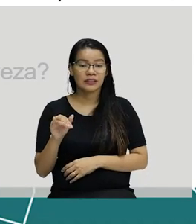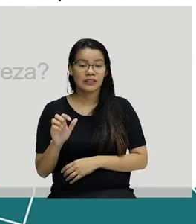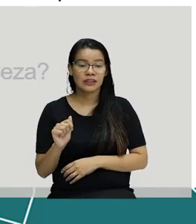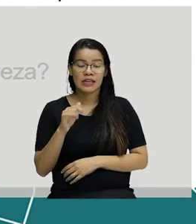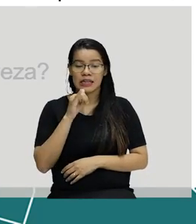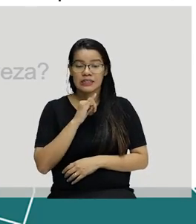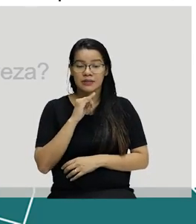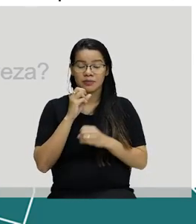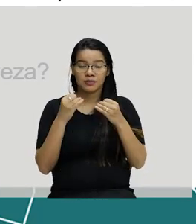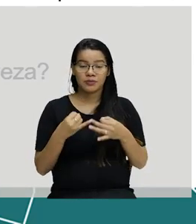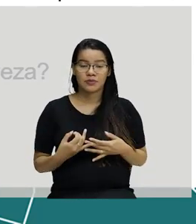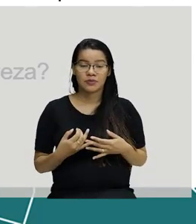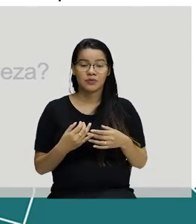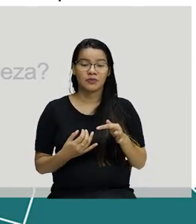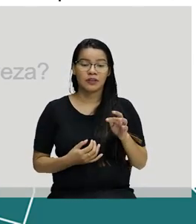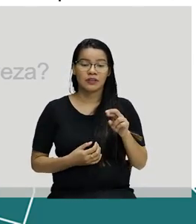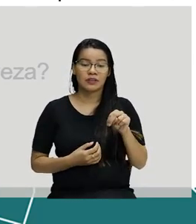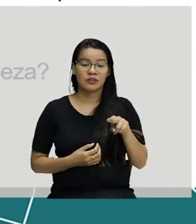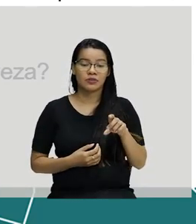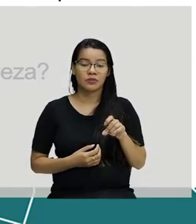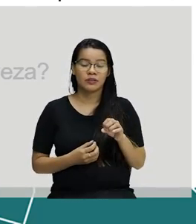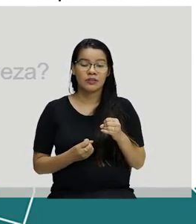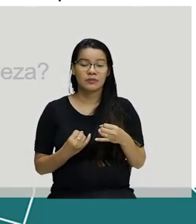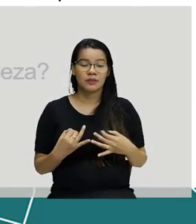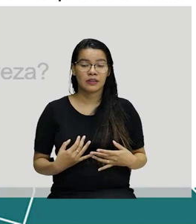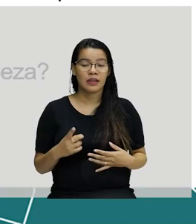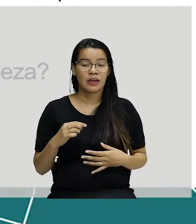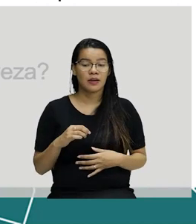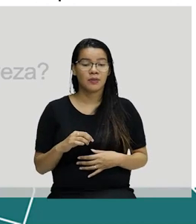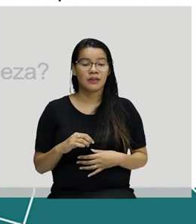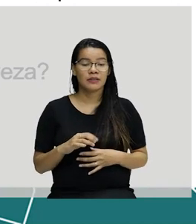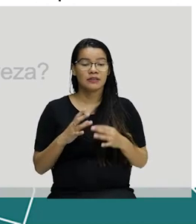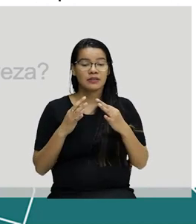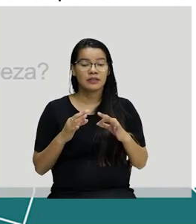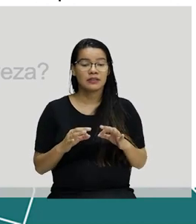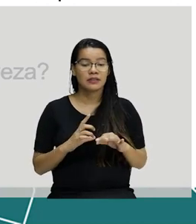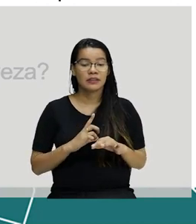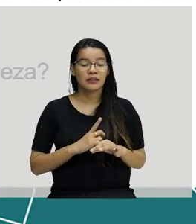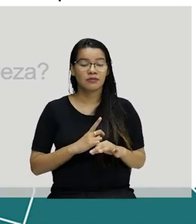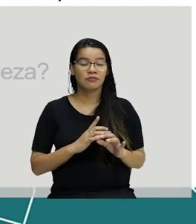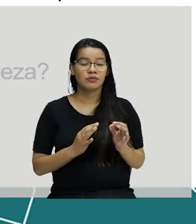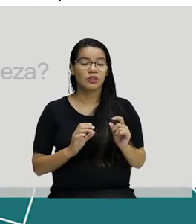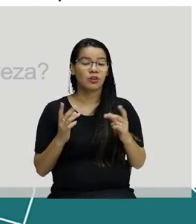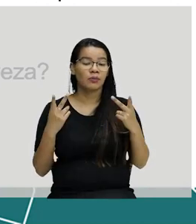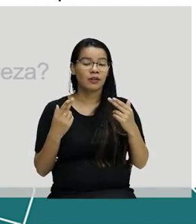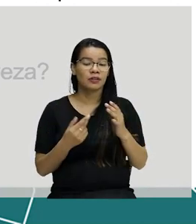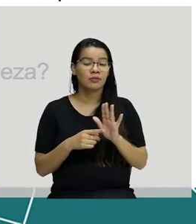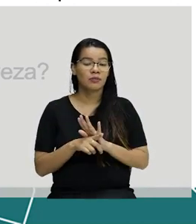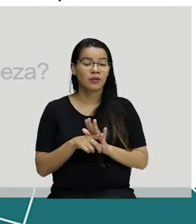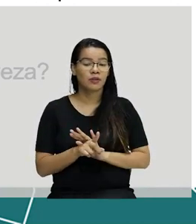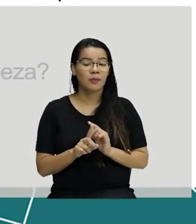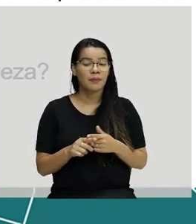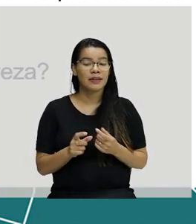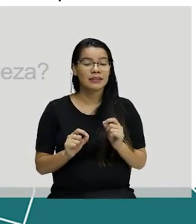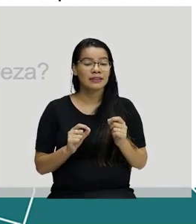Professor Fernando Pestana a interrogação retórica é uma sentença que tem forma de pergunta mas que na verdade expressa uma afirmação